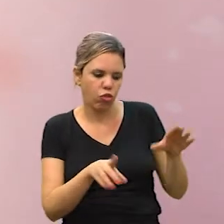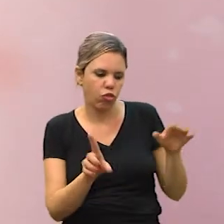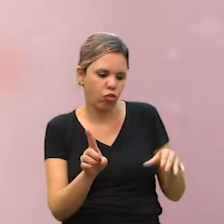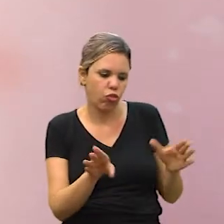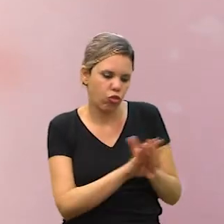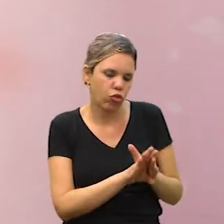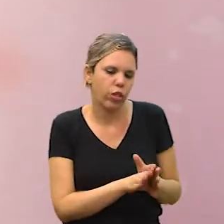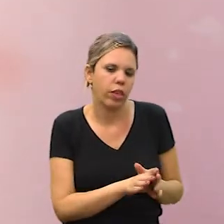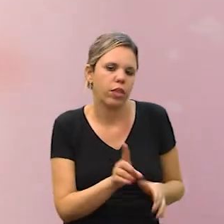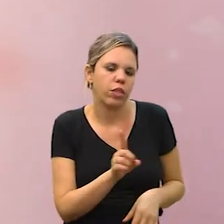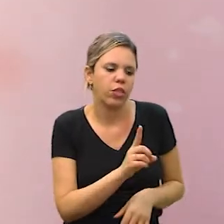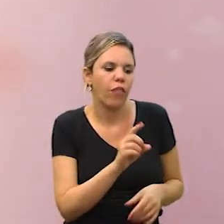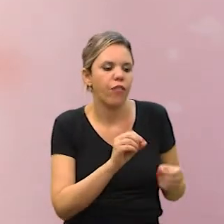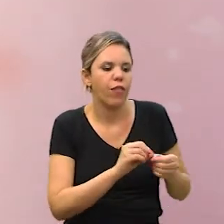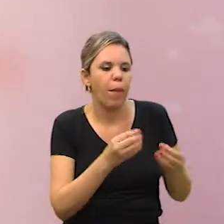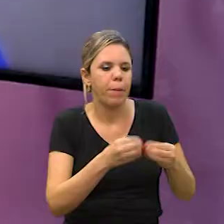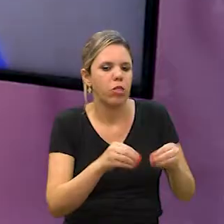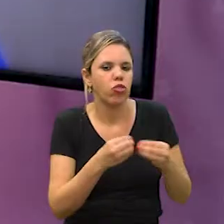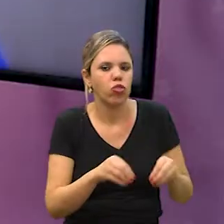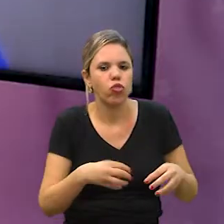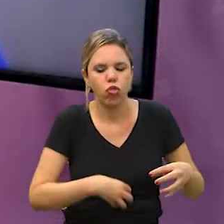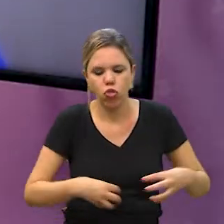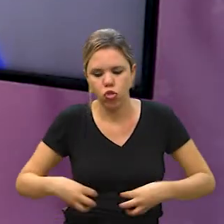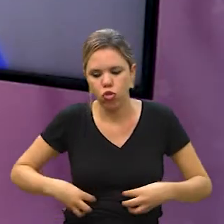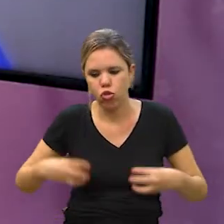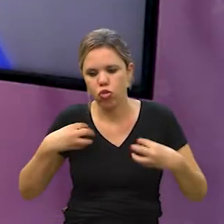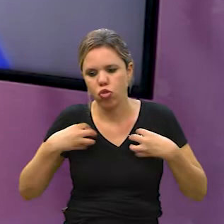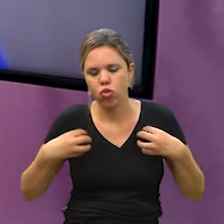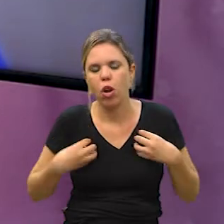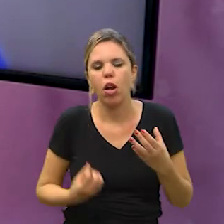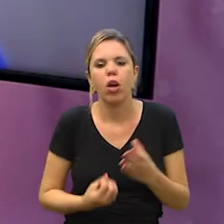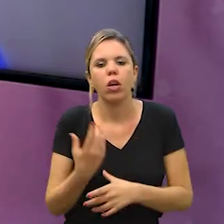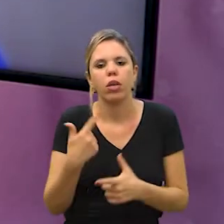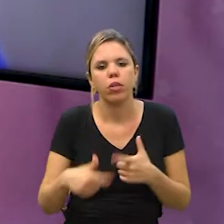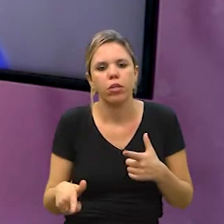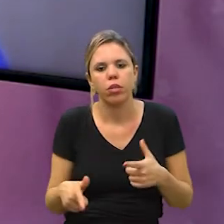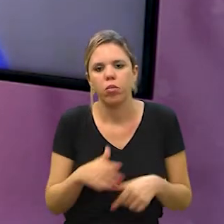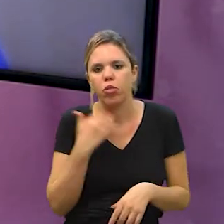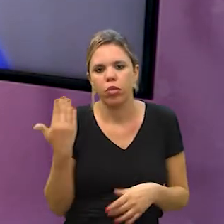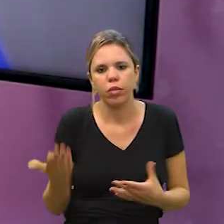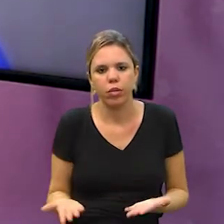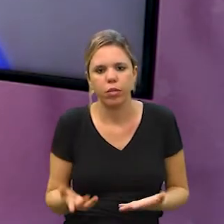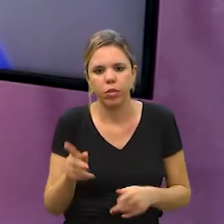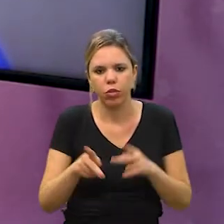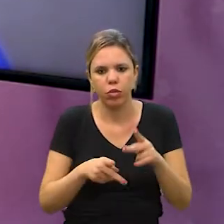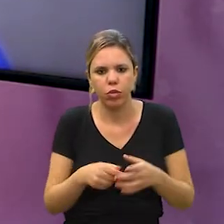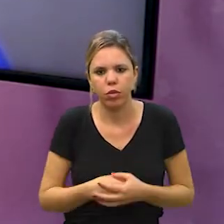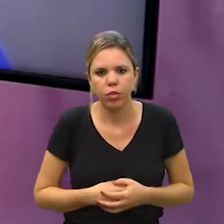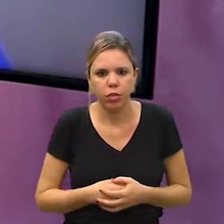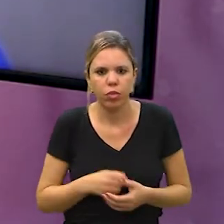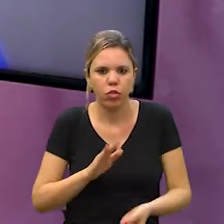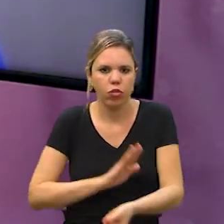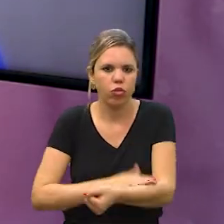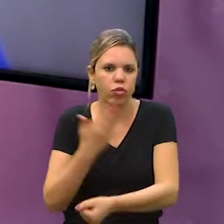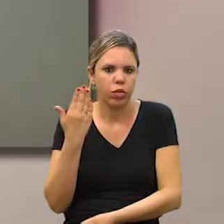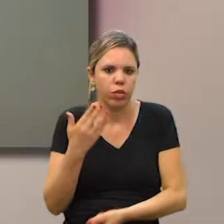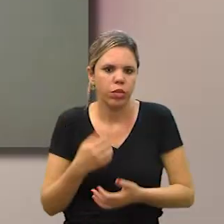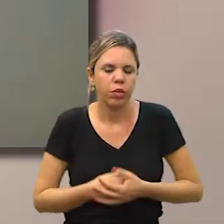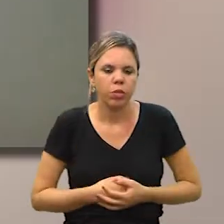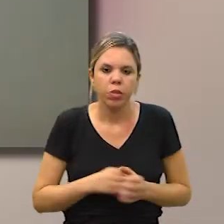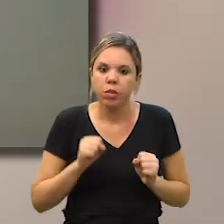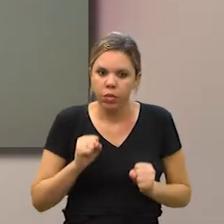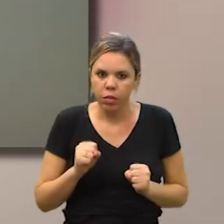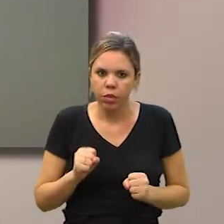já no consultório e afetou outros órgãos o que que acontece pode levar à morte do paciente a hipertensão